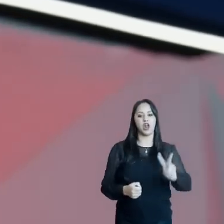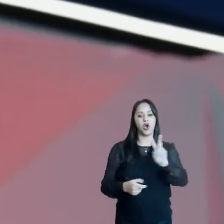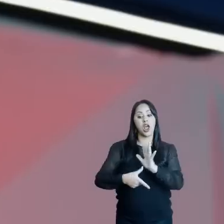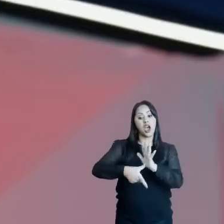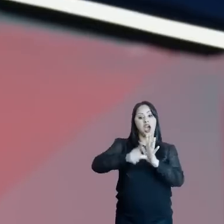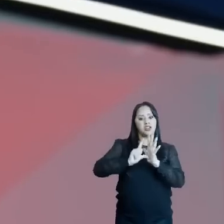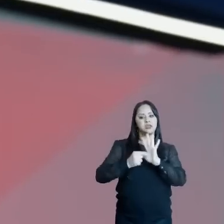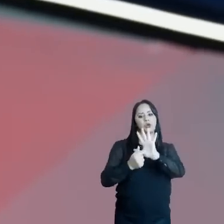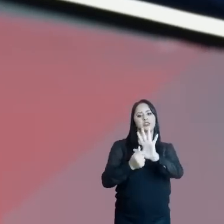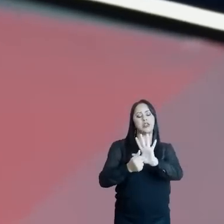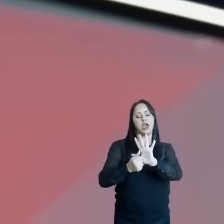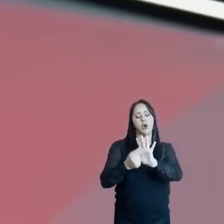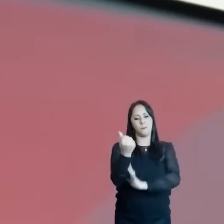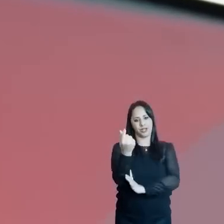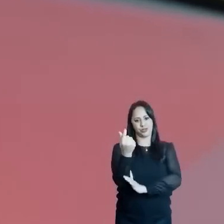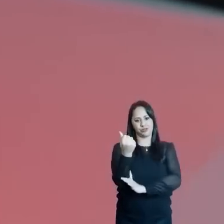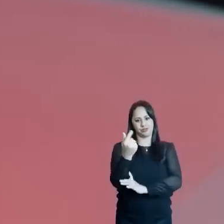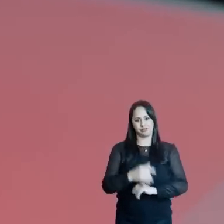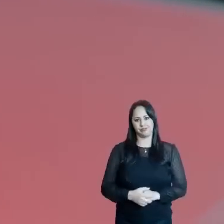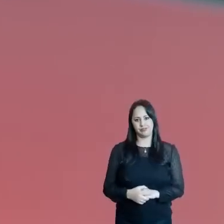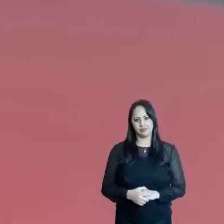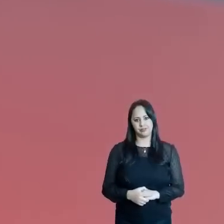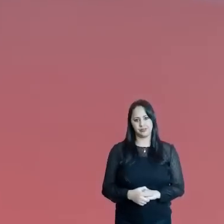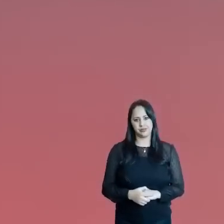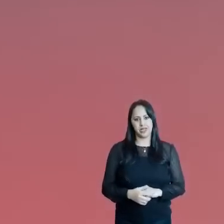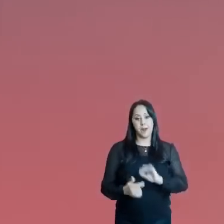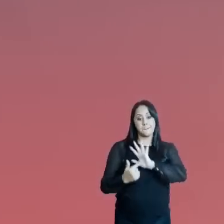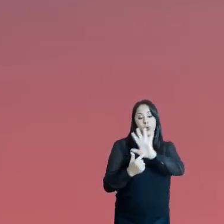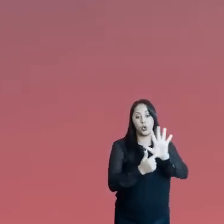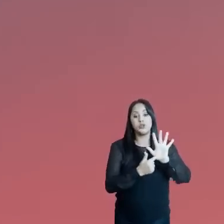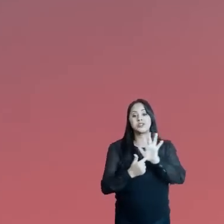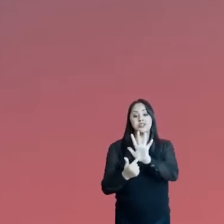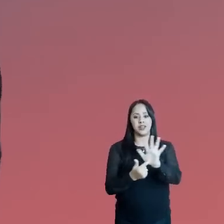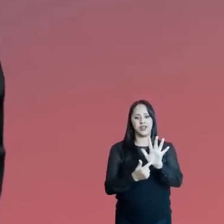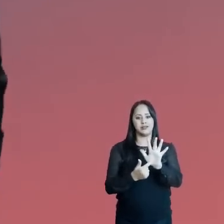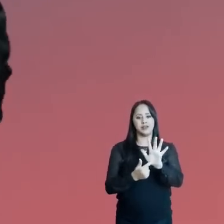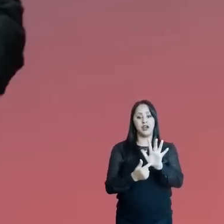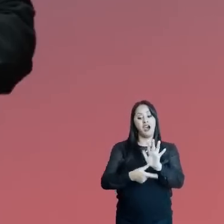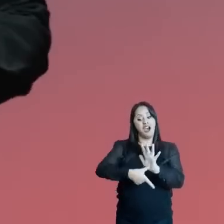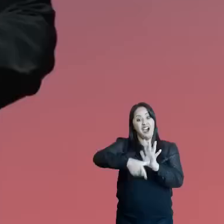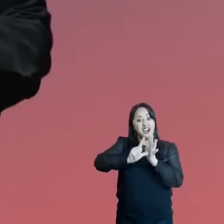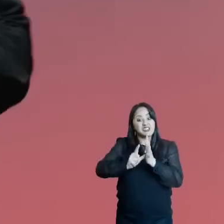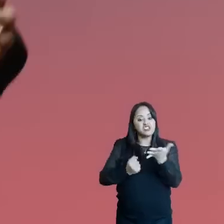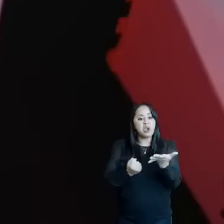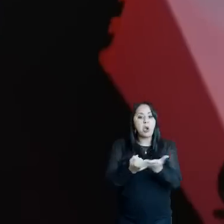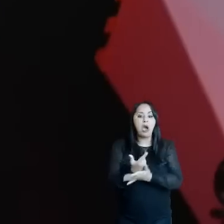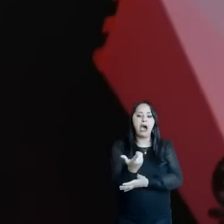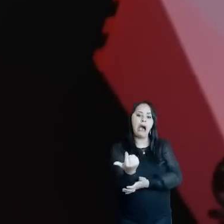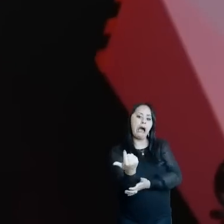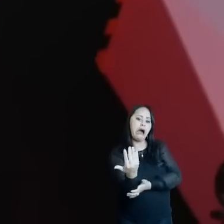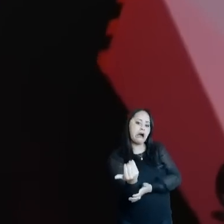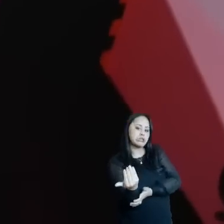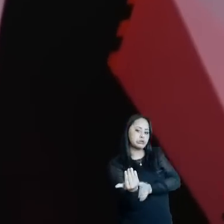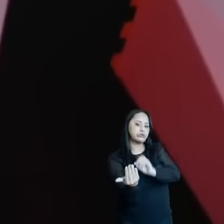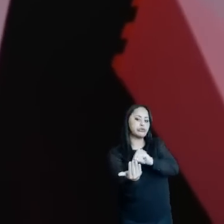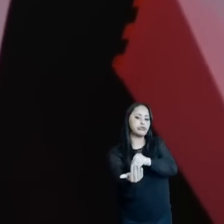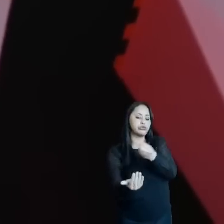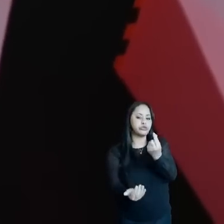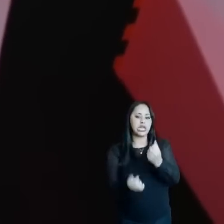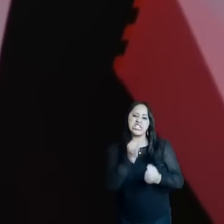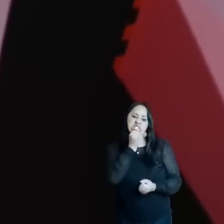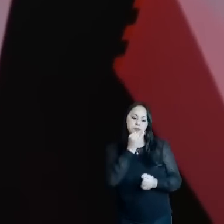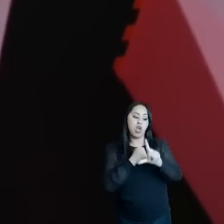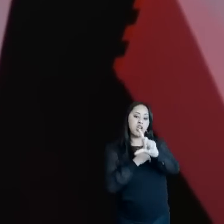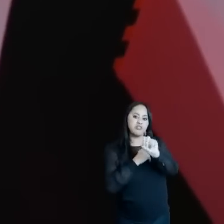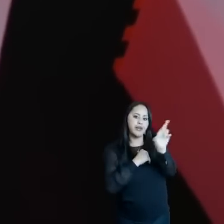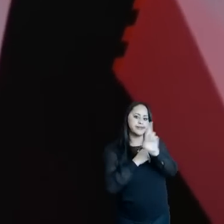mostrar o preço. É necessário que você mostre valor antes de cobrar o preço. Então, se eu falo assim, olha, isso aqui é 10 reais,